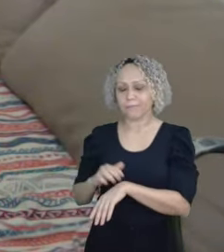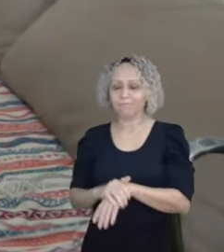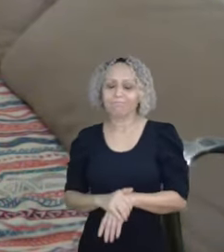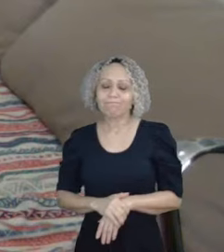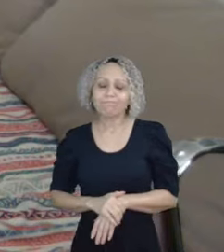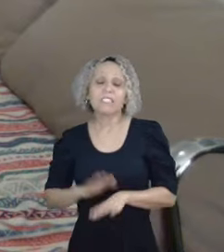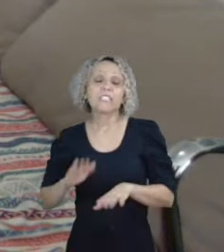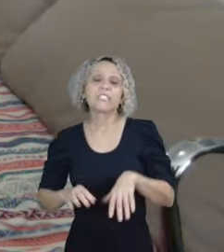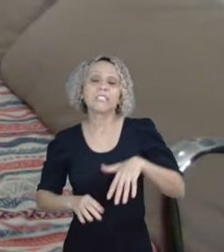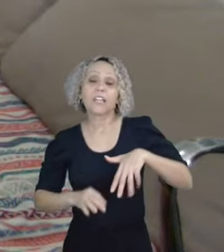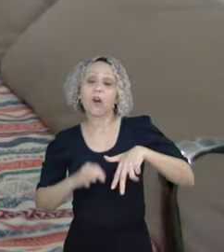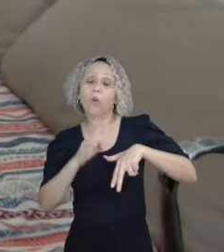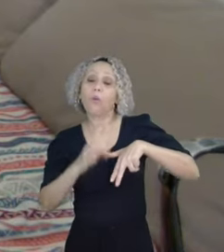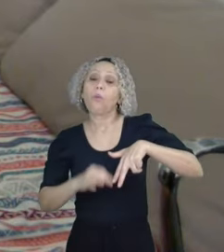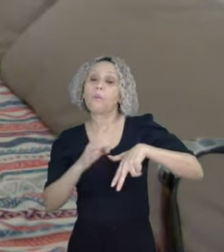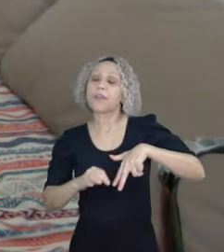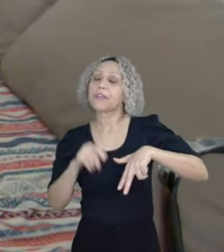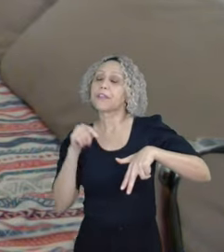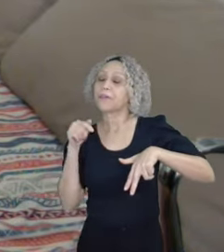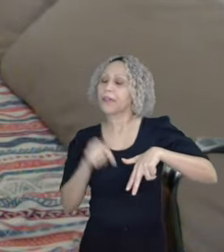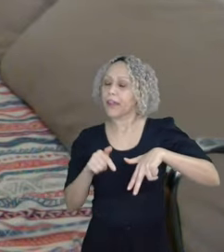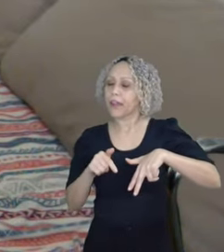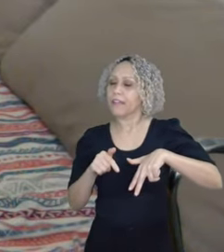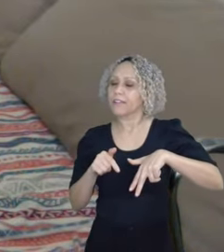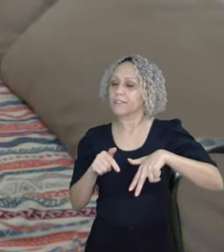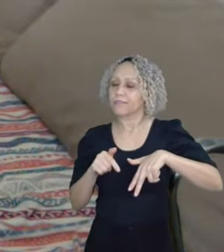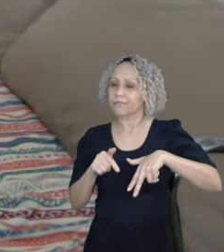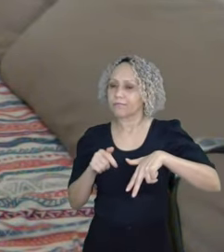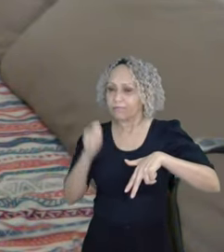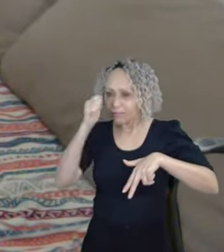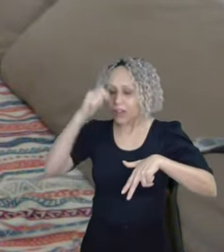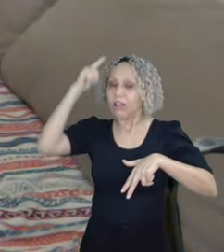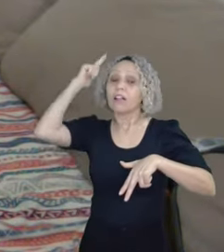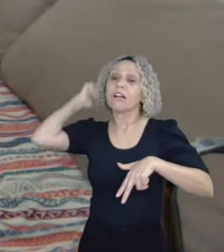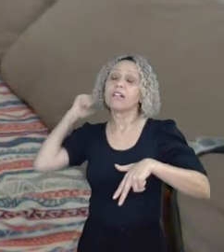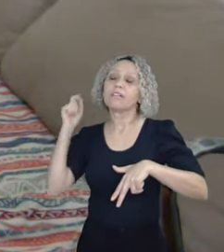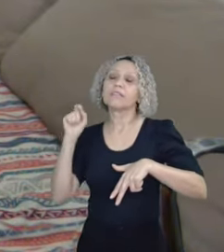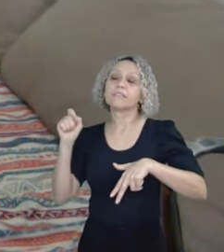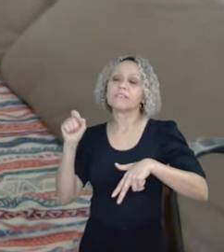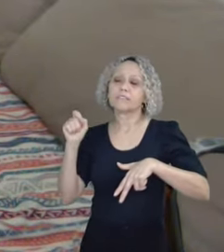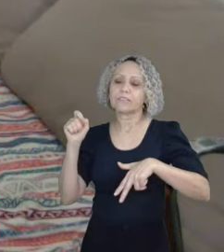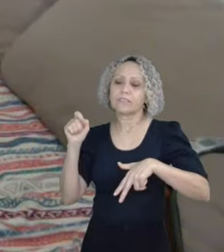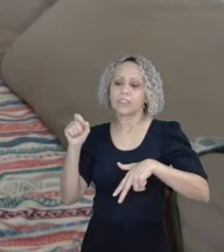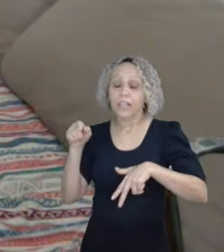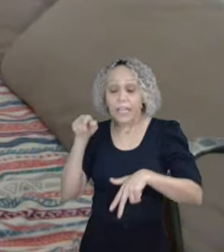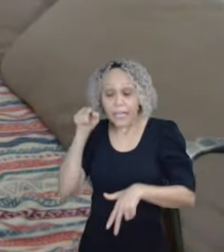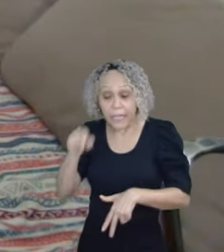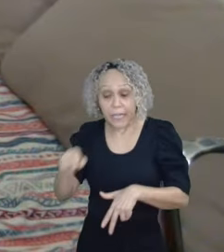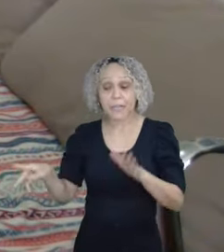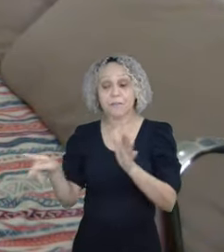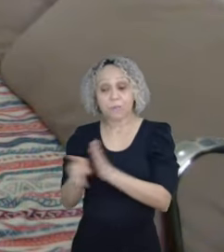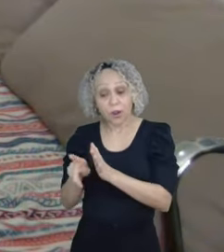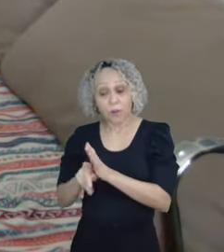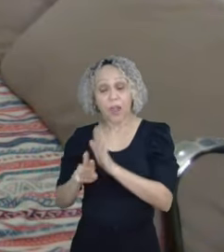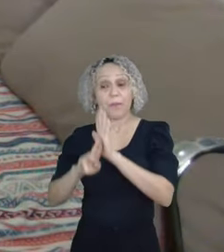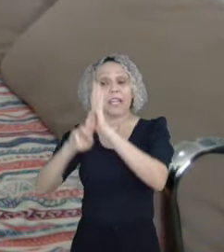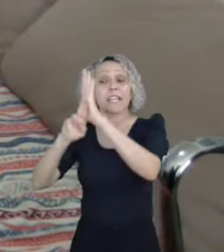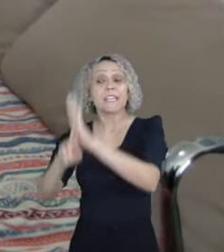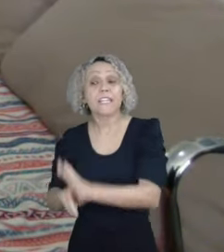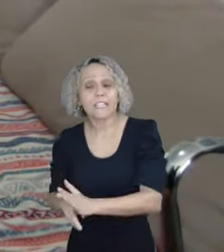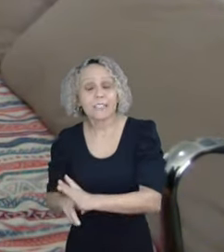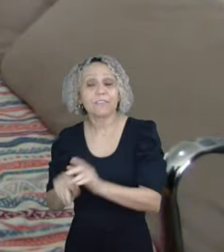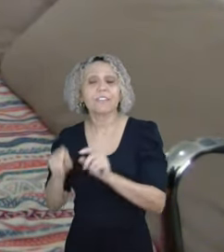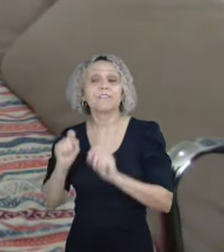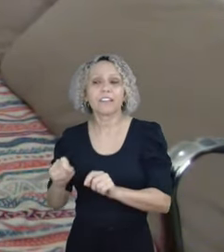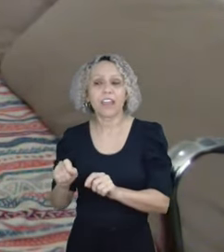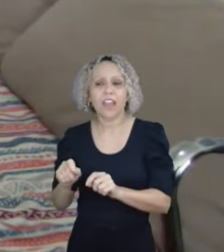reagir, colocando ali que a atitude dos representantes beira a litigância de má-fé. Enquanto essa